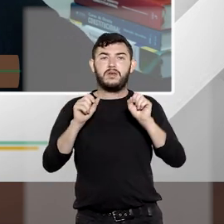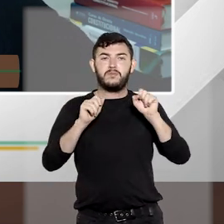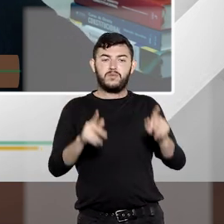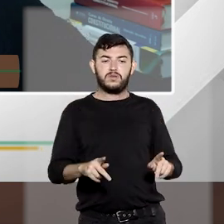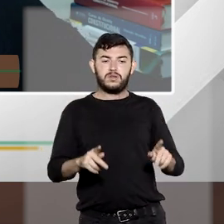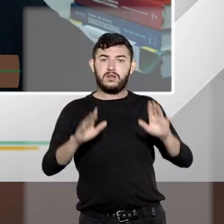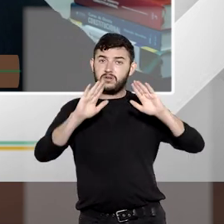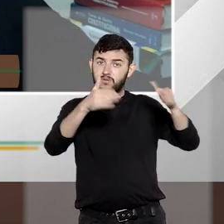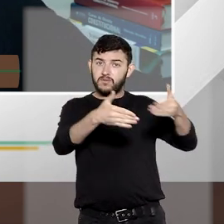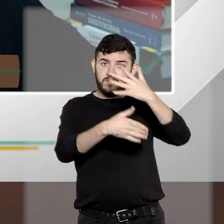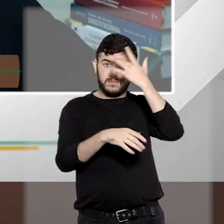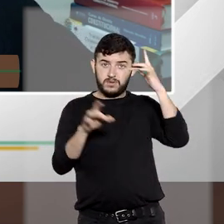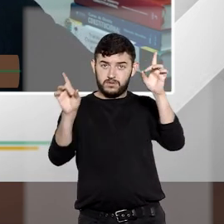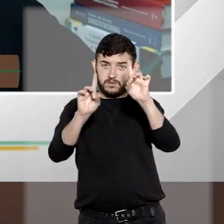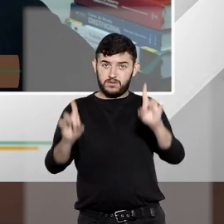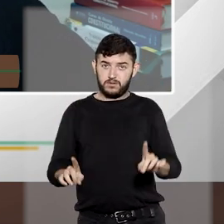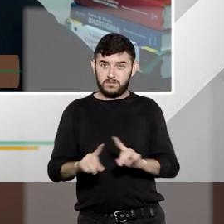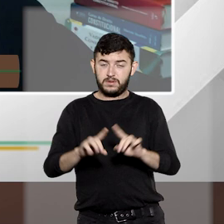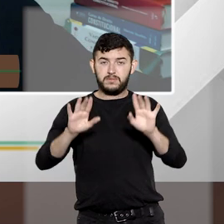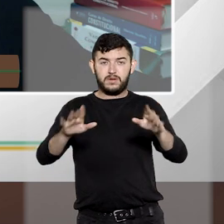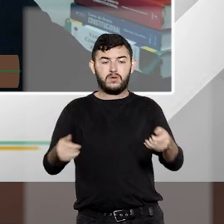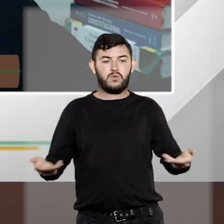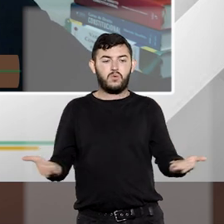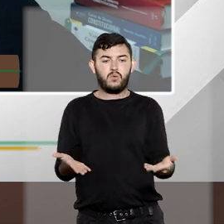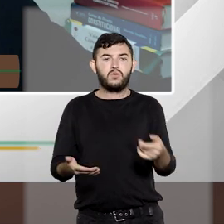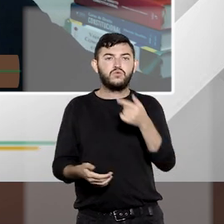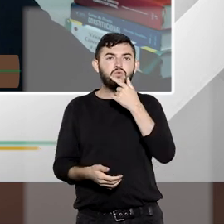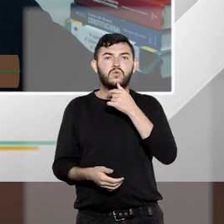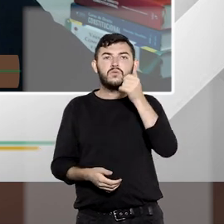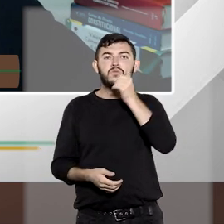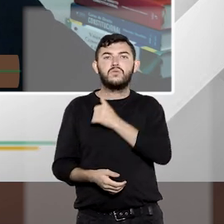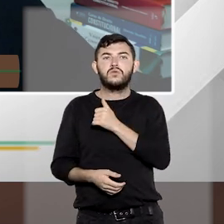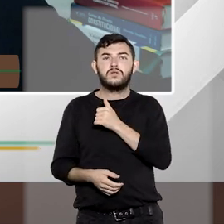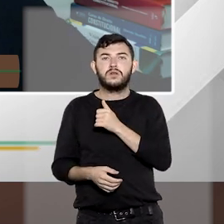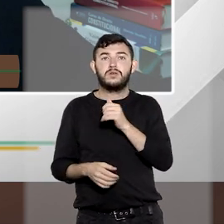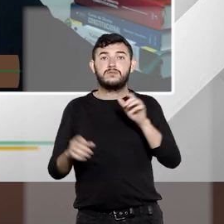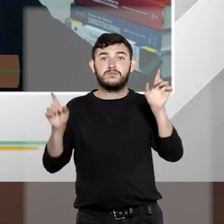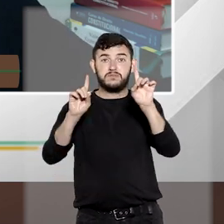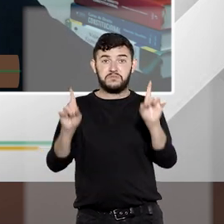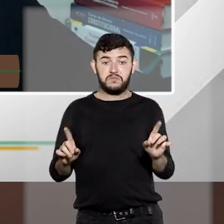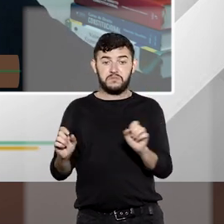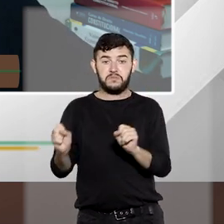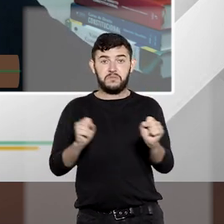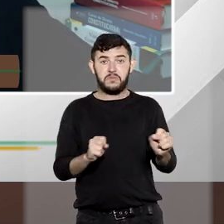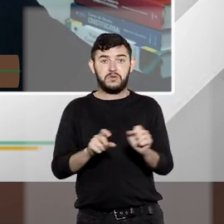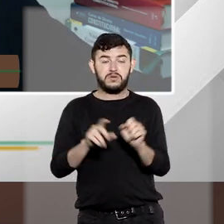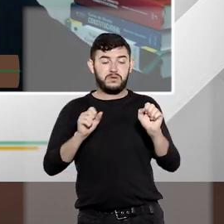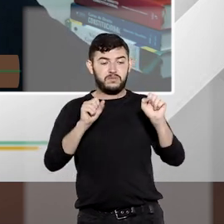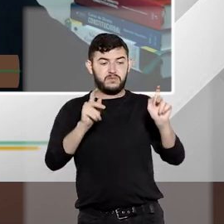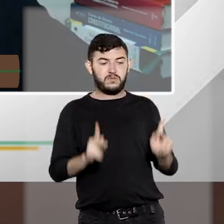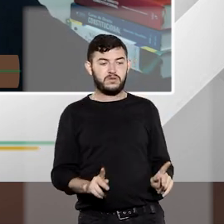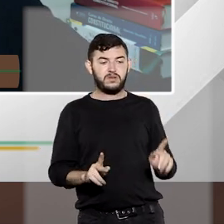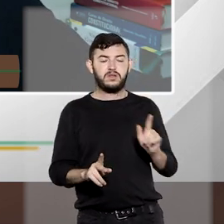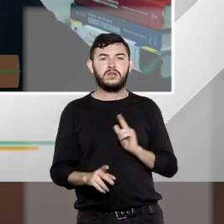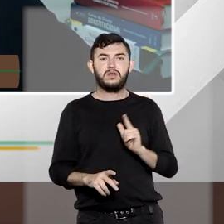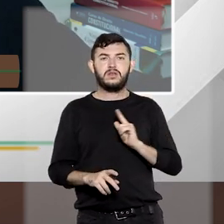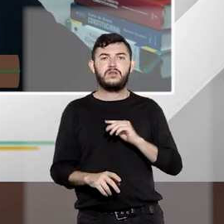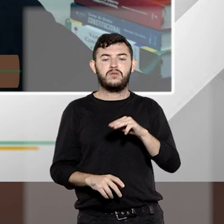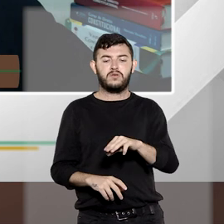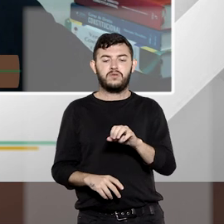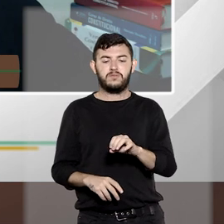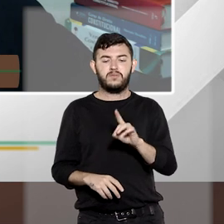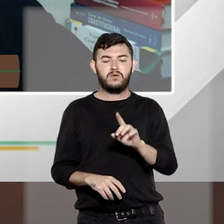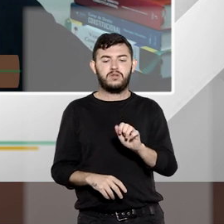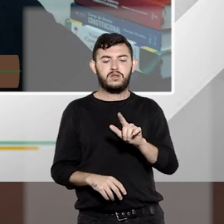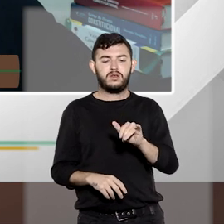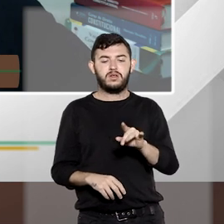pessoa com deficiência. Hoje, né, o homem ou a mulher com deficiência, ele pode se aposentar sim, ali, né, seja pela modalidade de tempo de